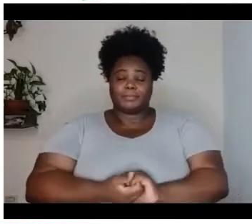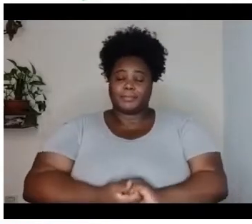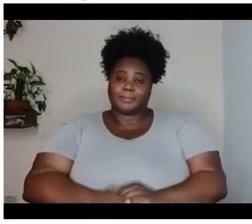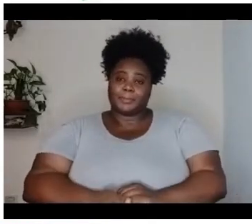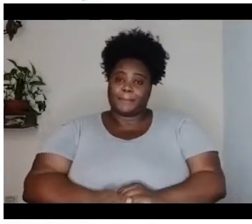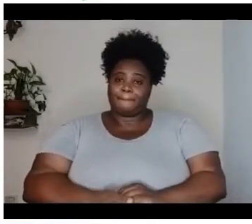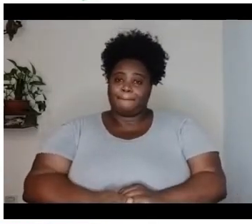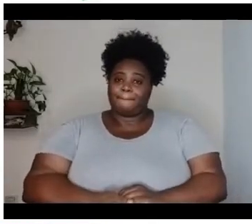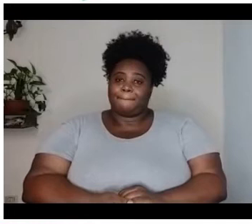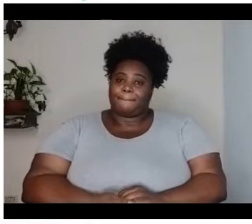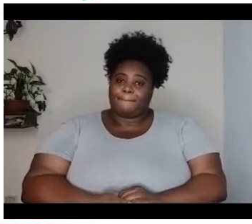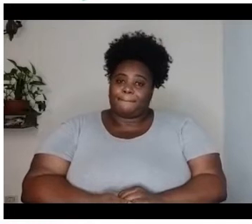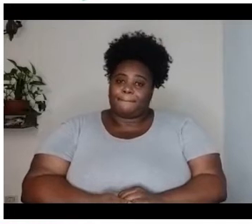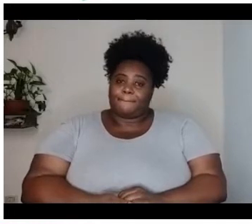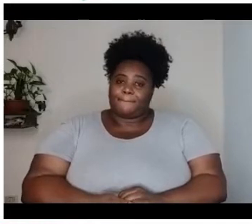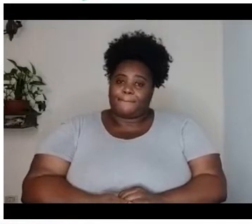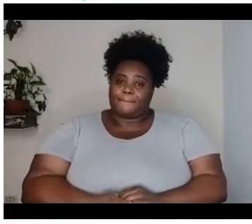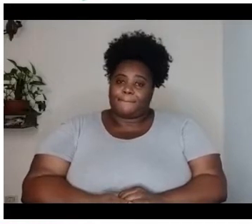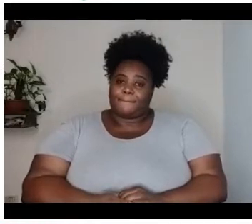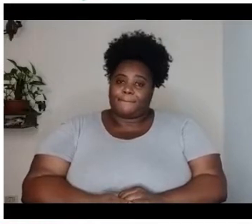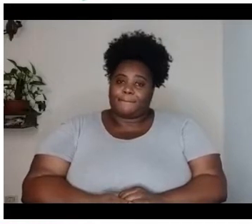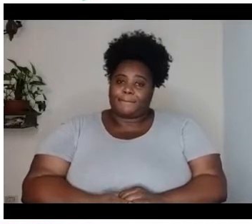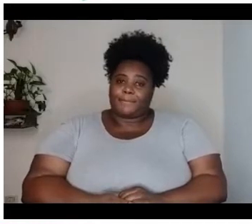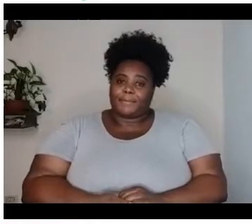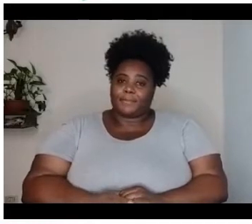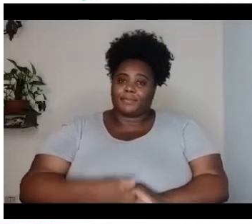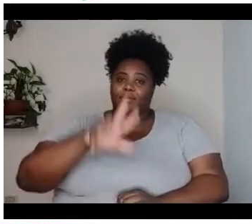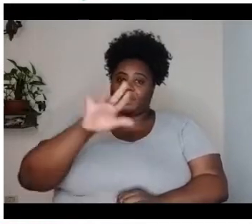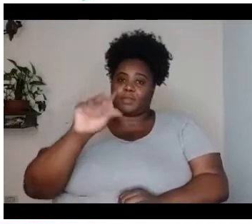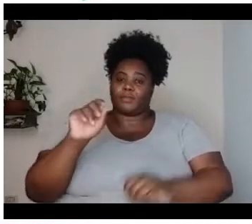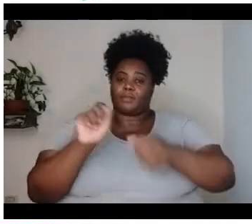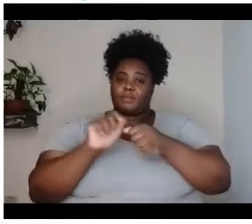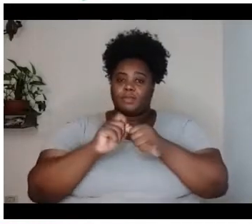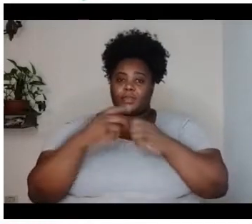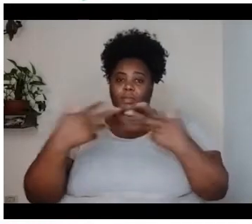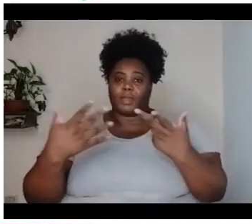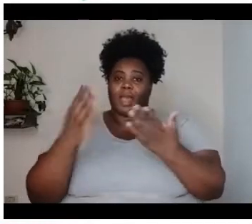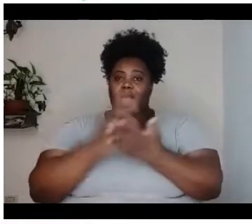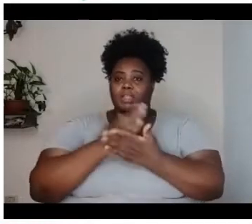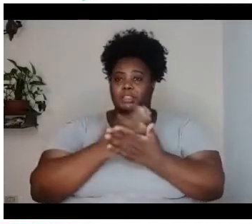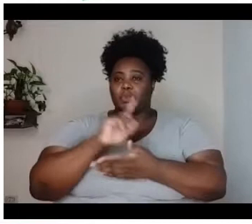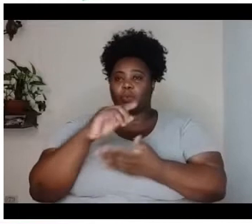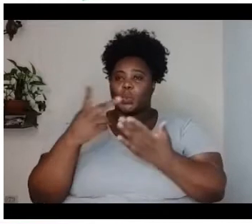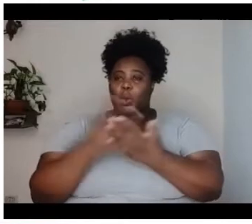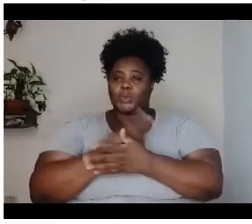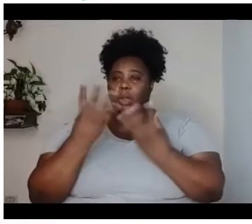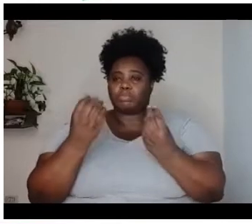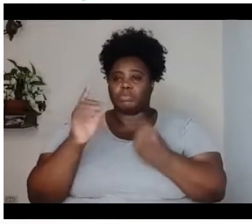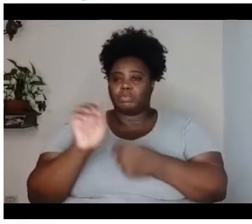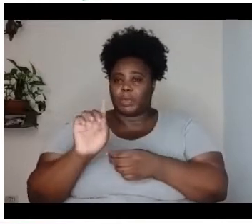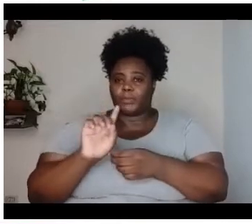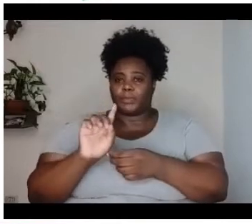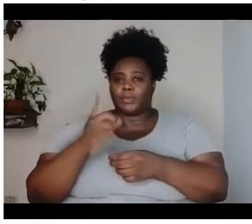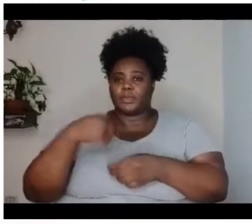Incrível. Eu vou fazer uma coisa assim que às vezes não acontece muito, assim. Eu percebo que a gente vai